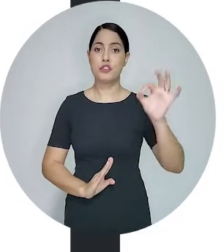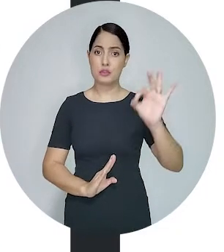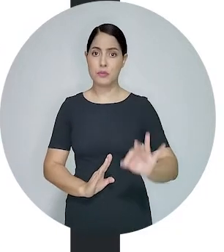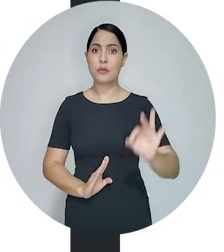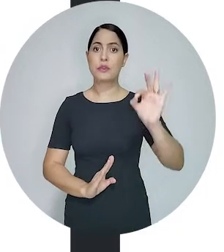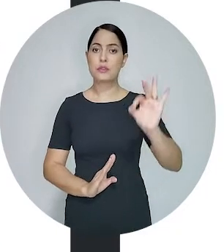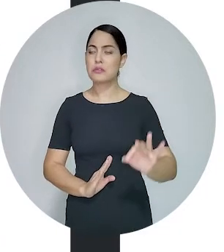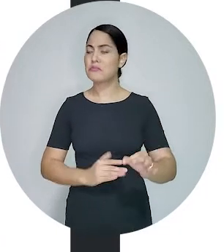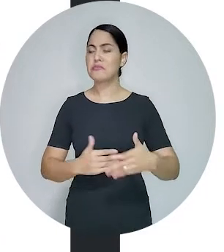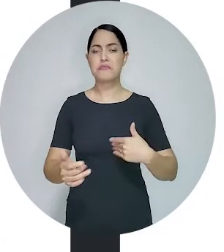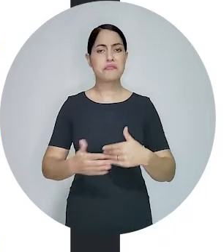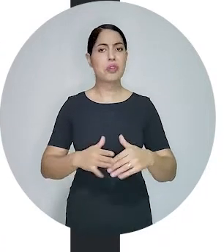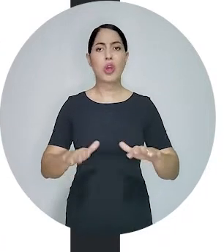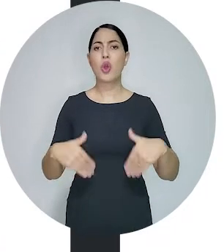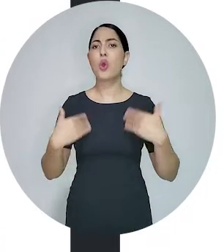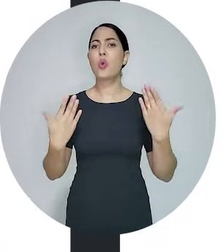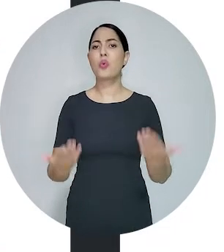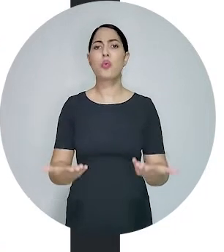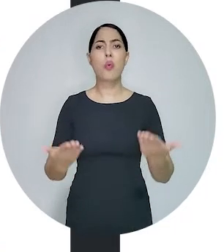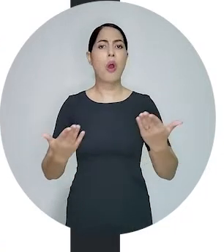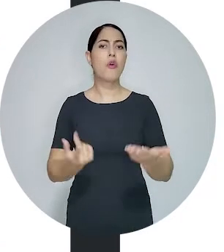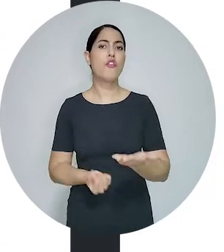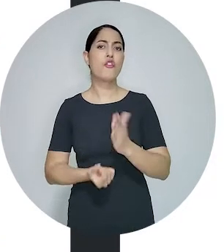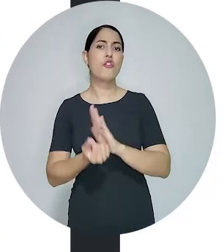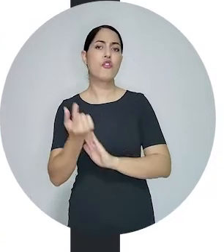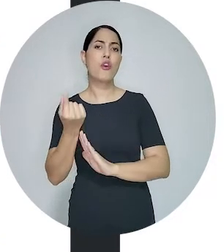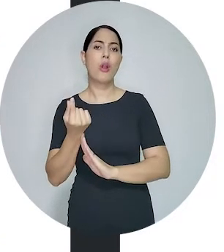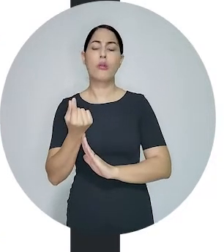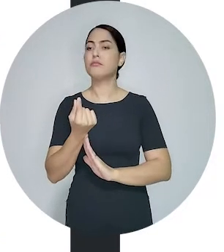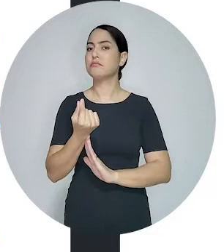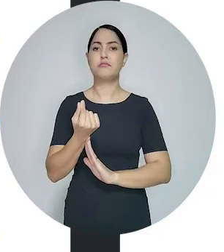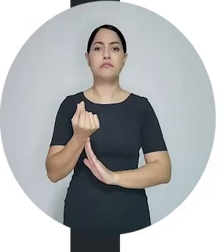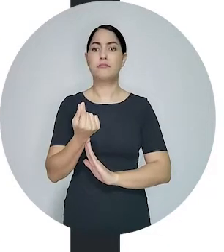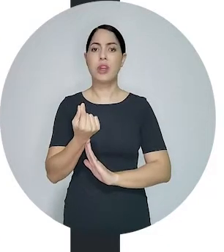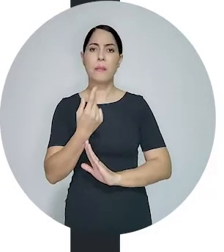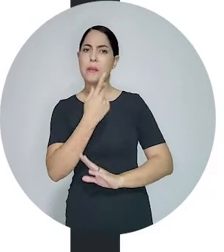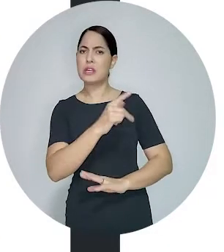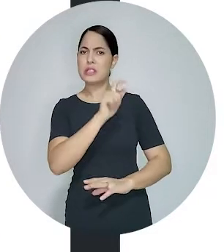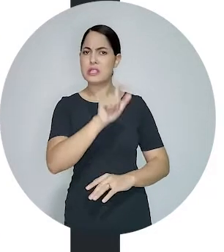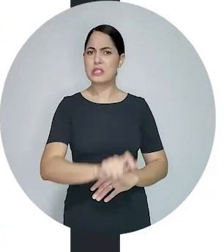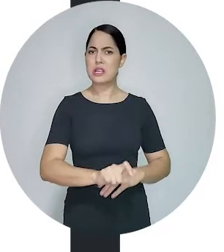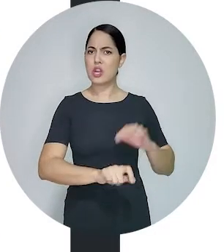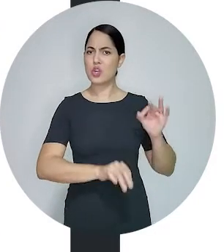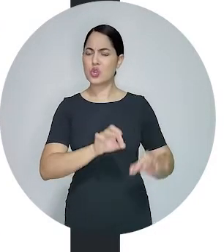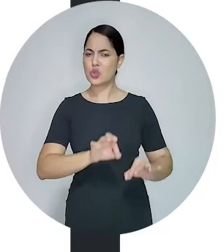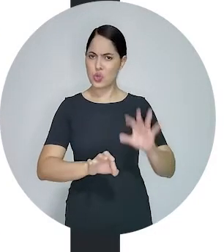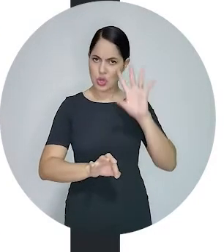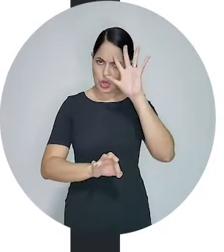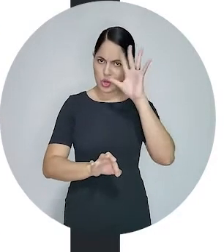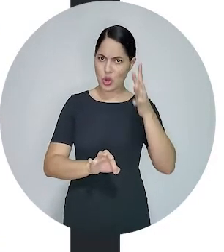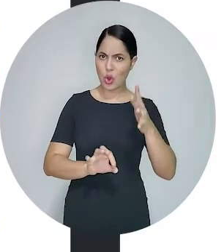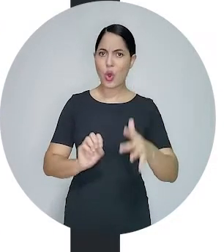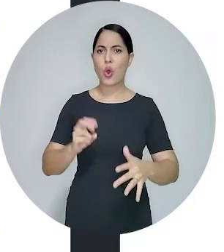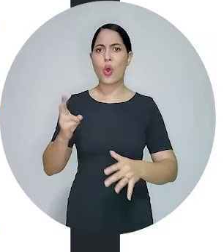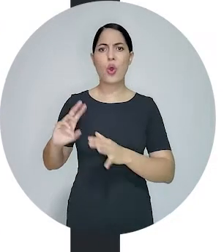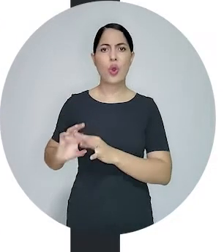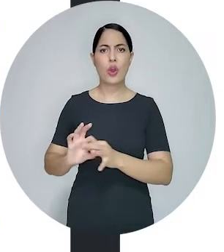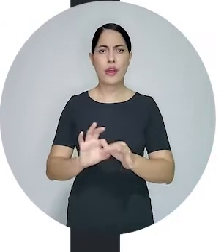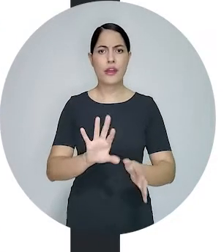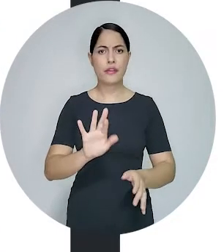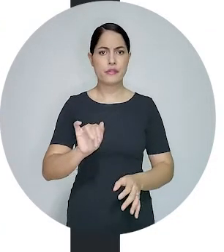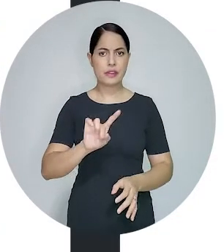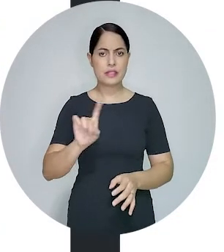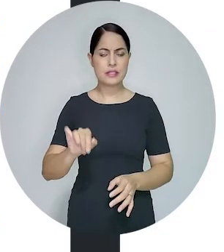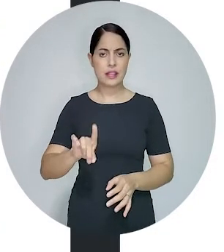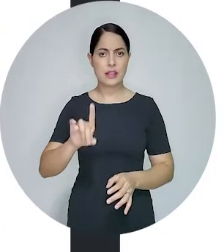de 20% do valor da causa, independentemente de qual seja essa quantia, não cabendo ao juiz nem à Fazenda Pública